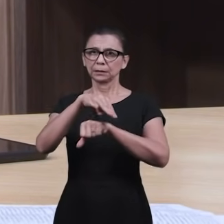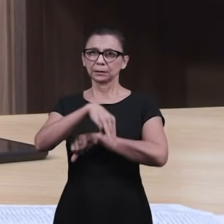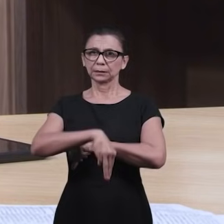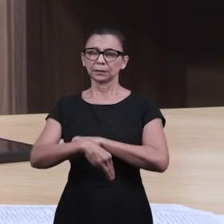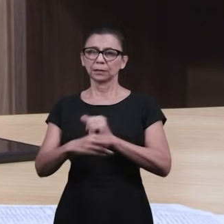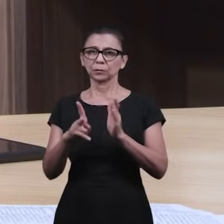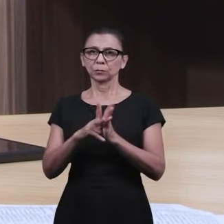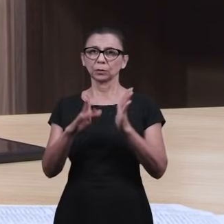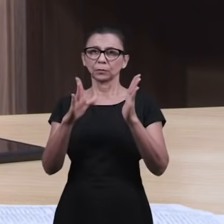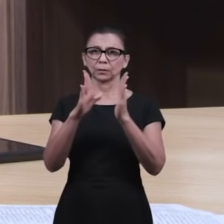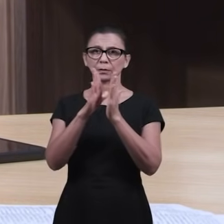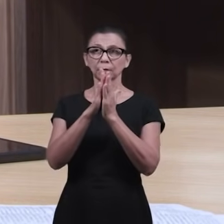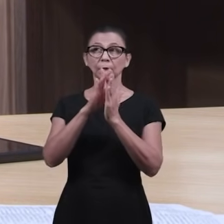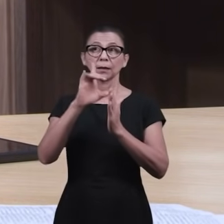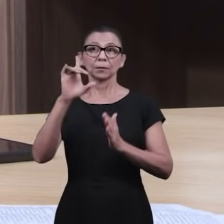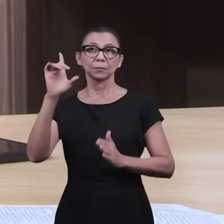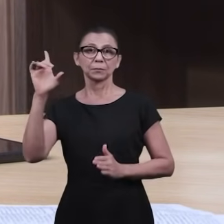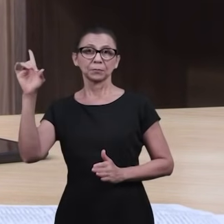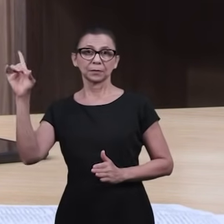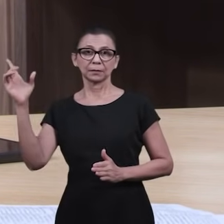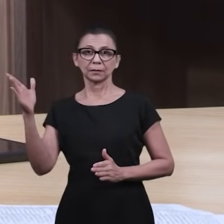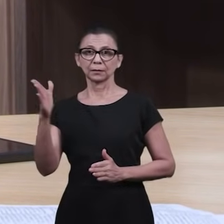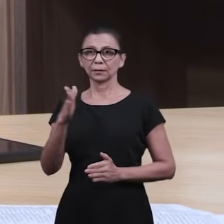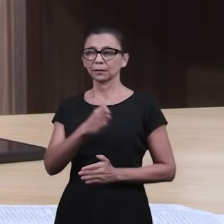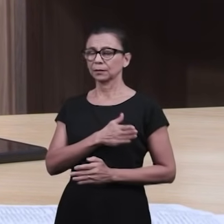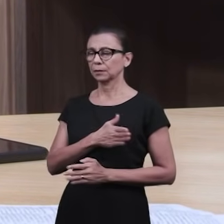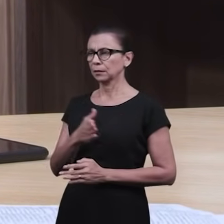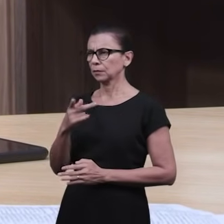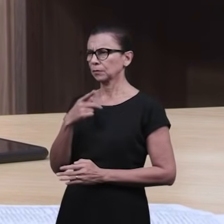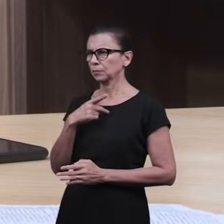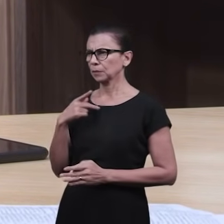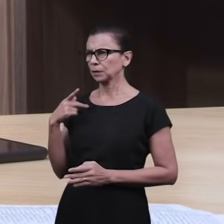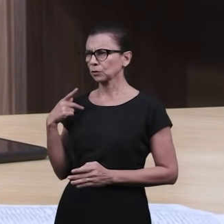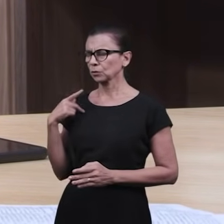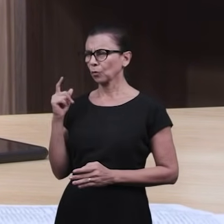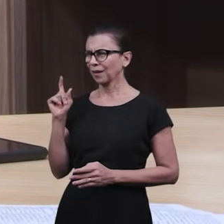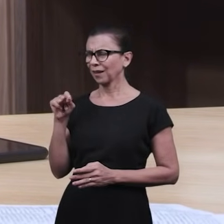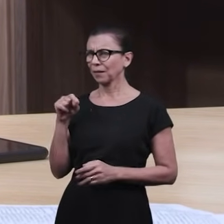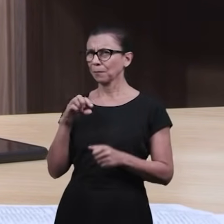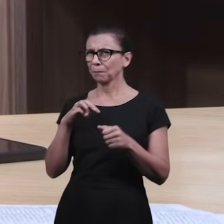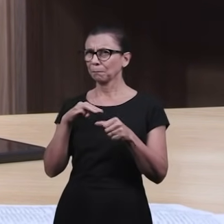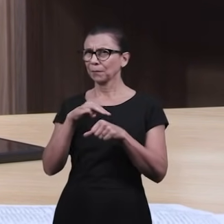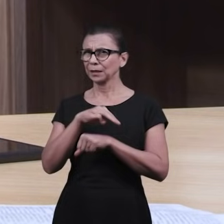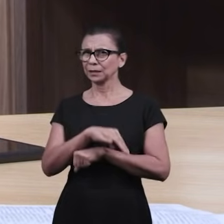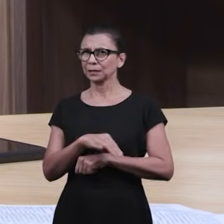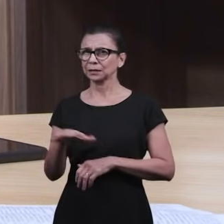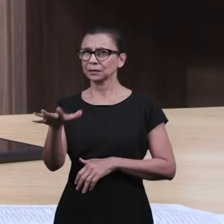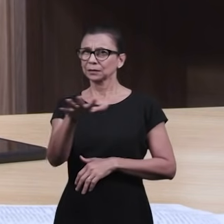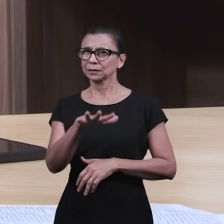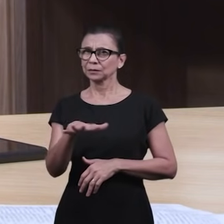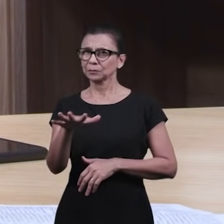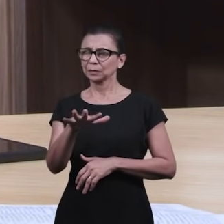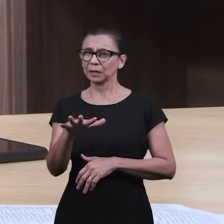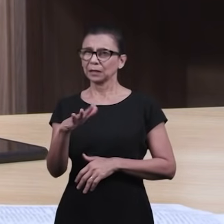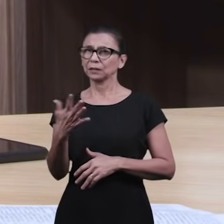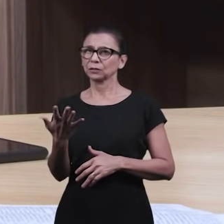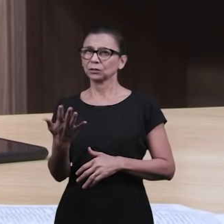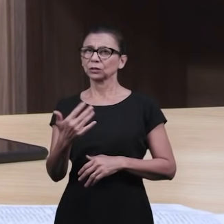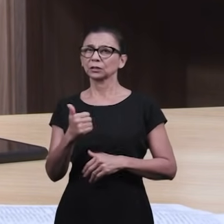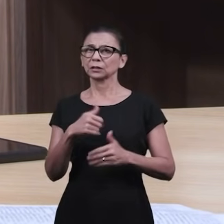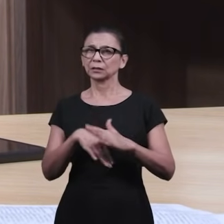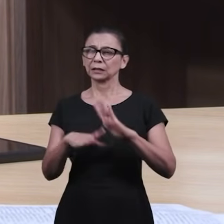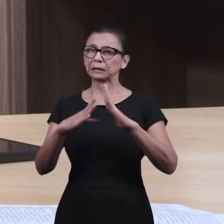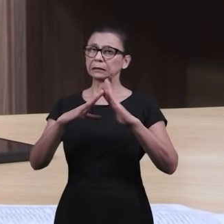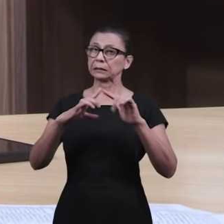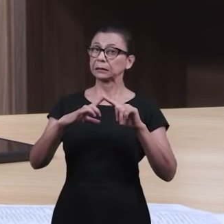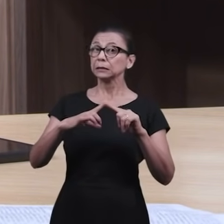da palavra. Pastor Amadeu, quando falamos em ministério dentro do ambiente evangélico, dentro